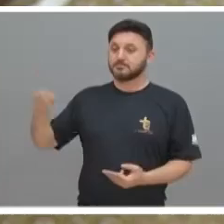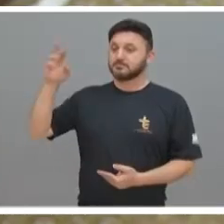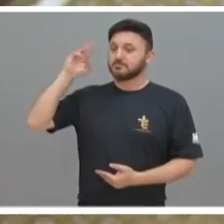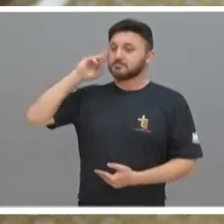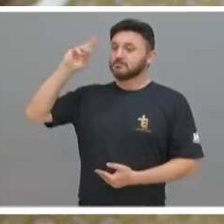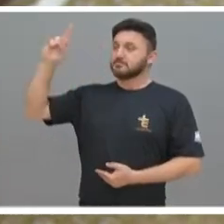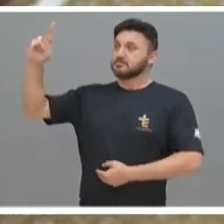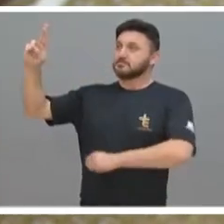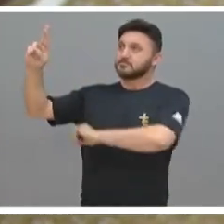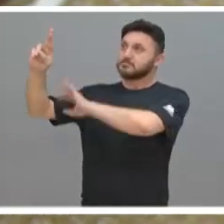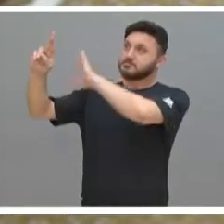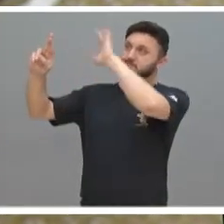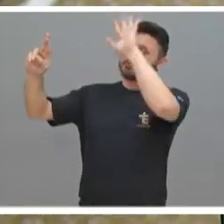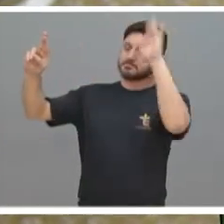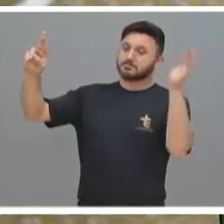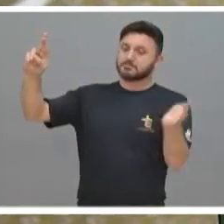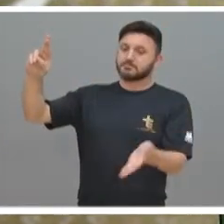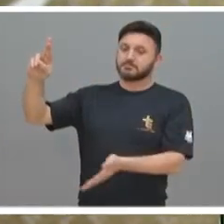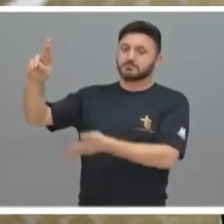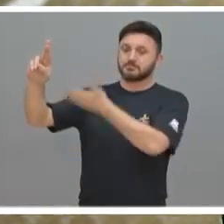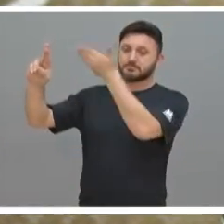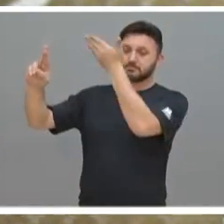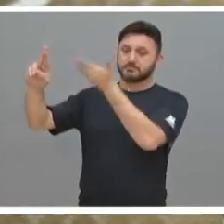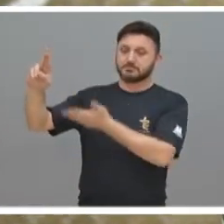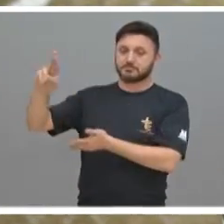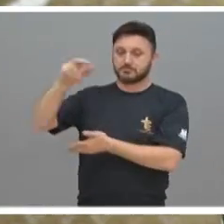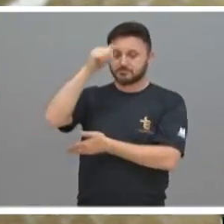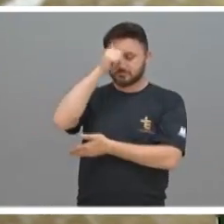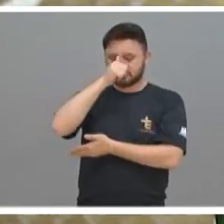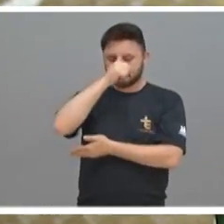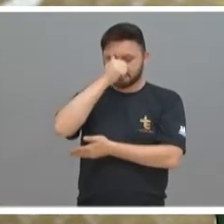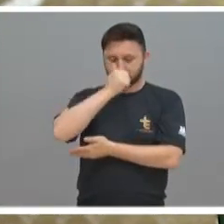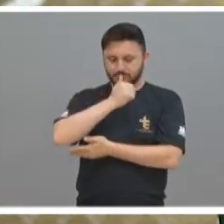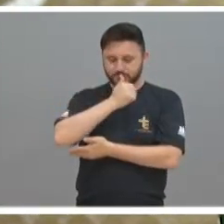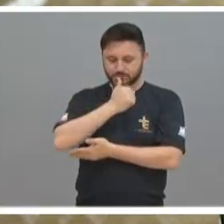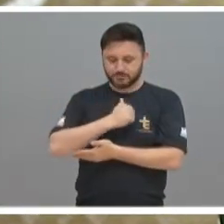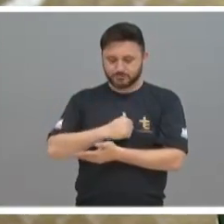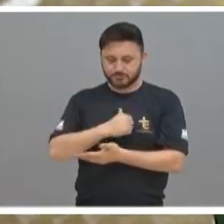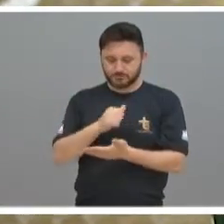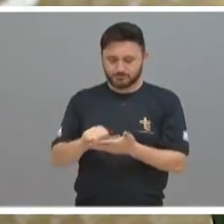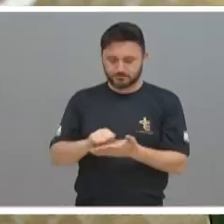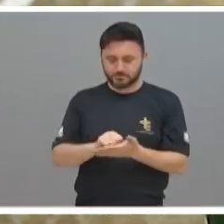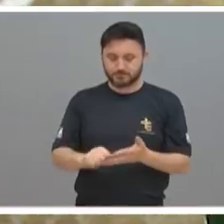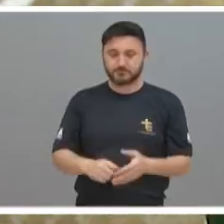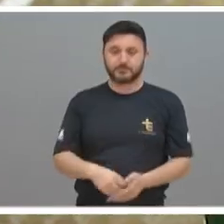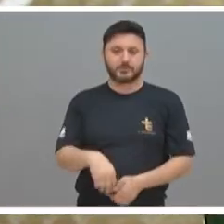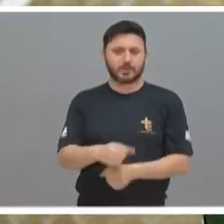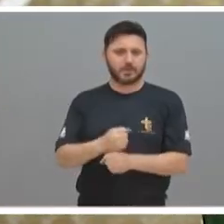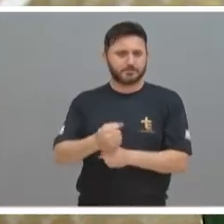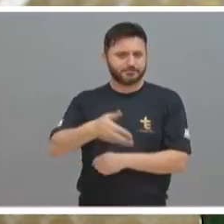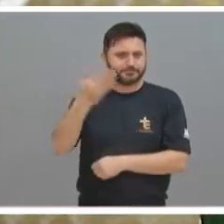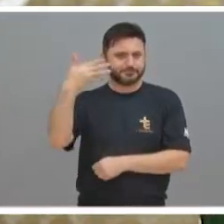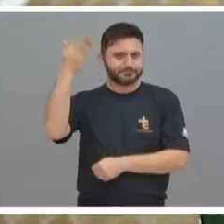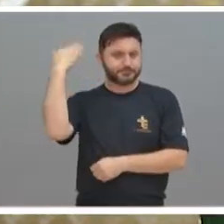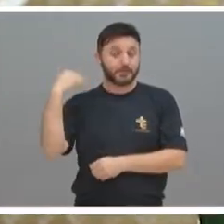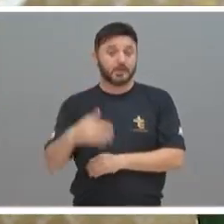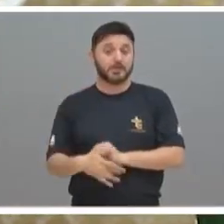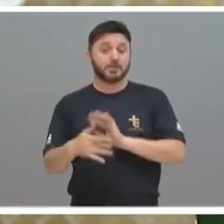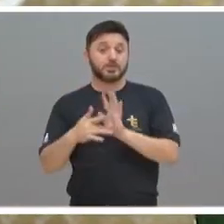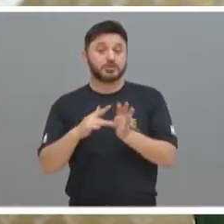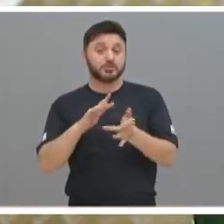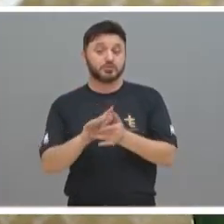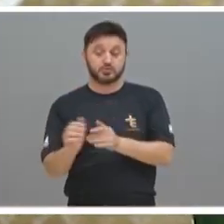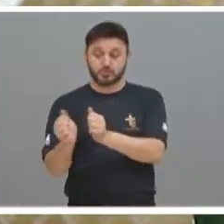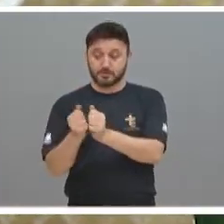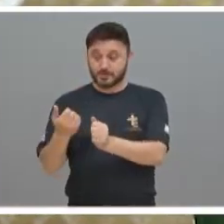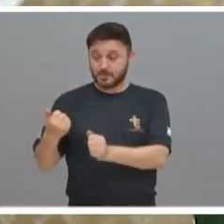Marcos. Glória a vós, Senhor. Naquele tempo, Jesus partiu com